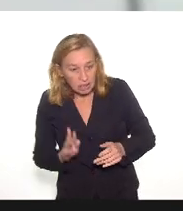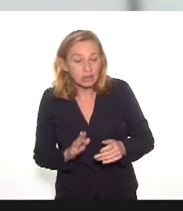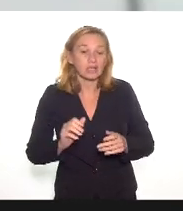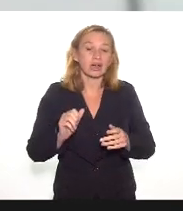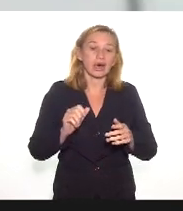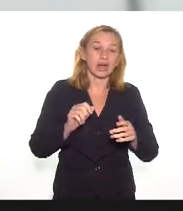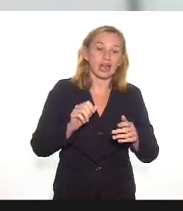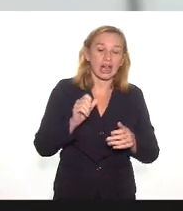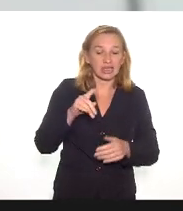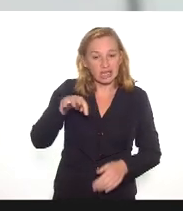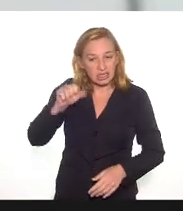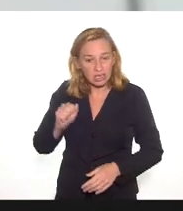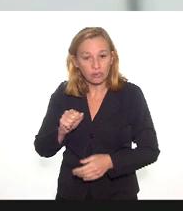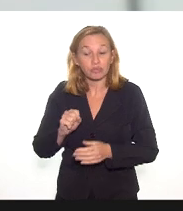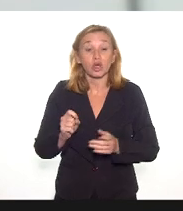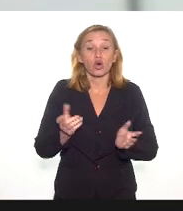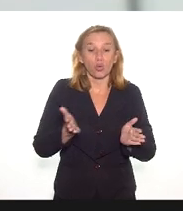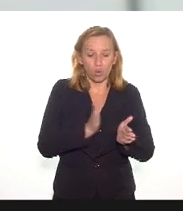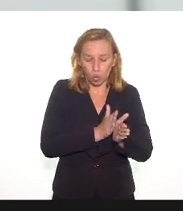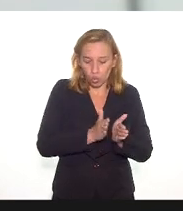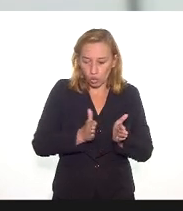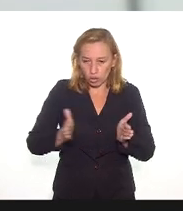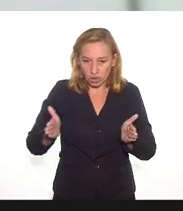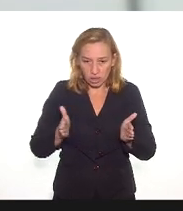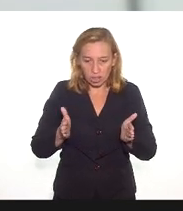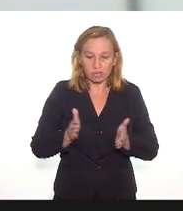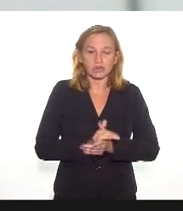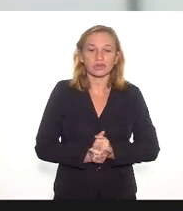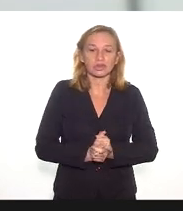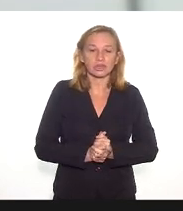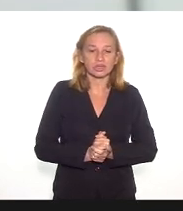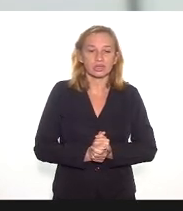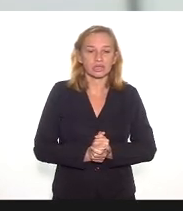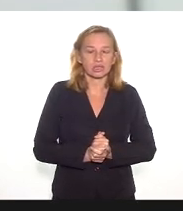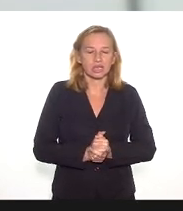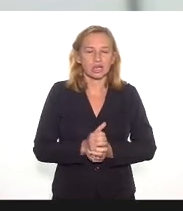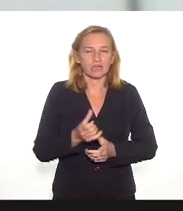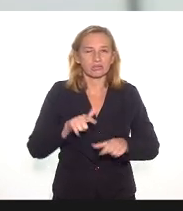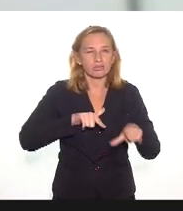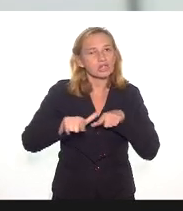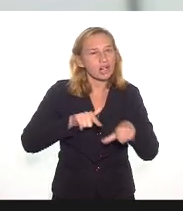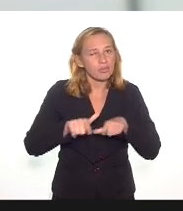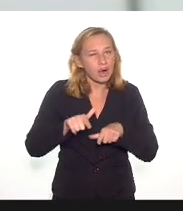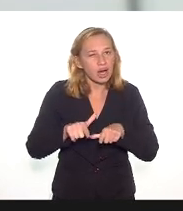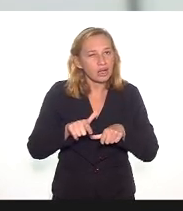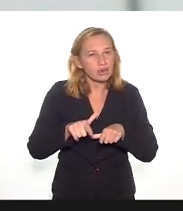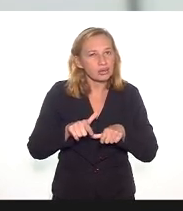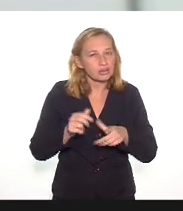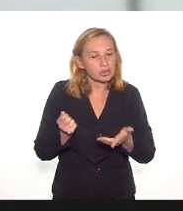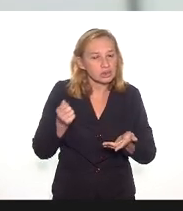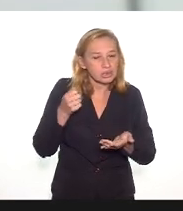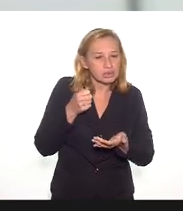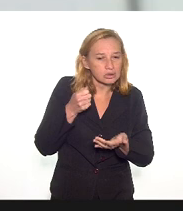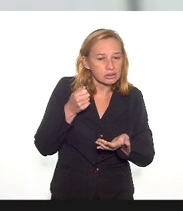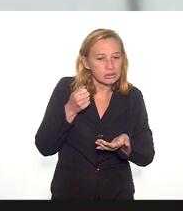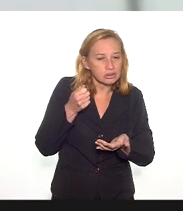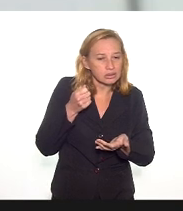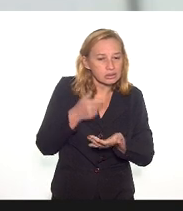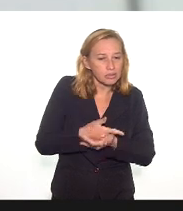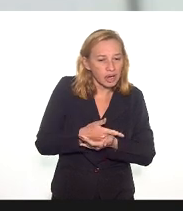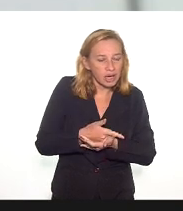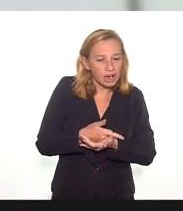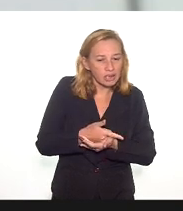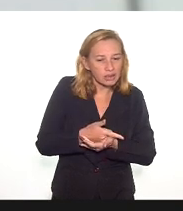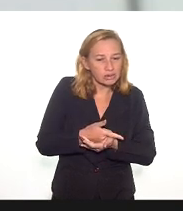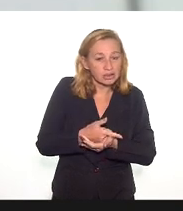isso, o cronograma, Luiz Melo, de serviço da pagamento do pagamento de